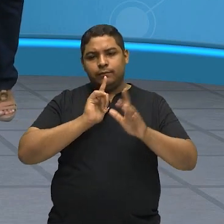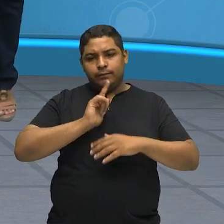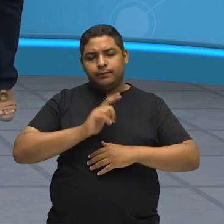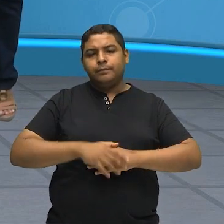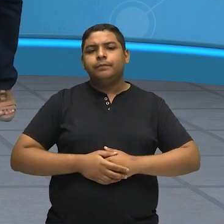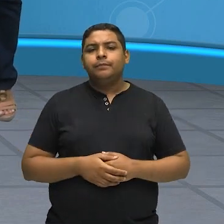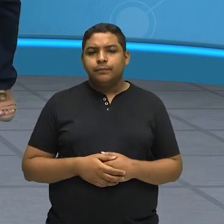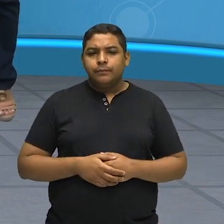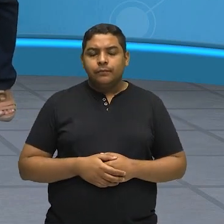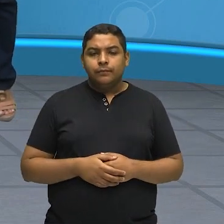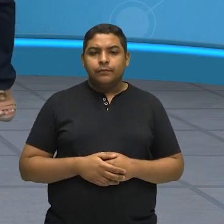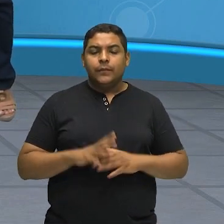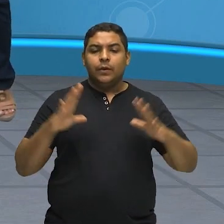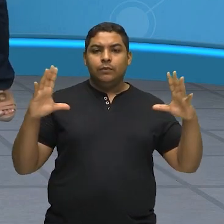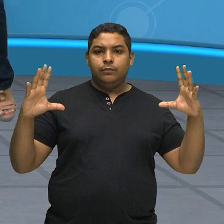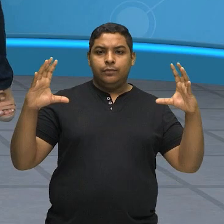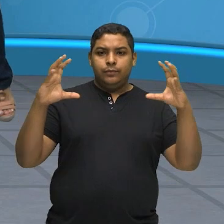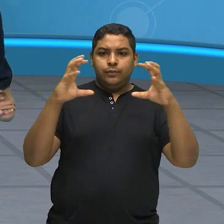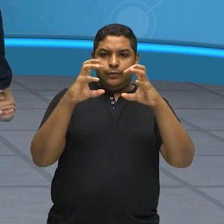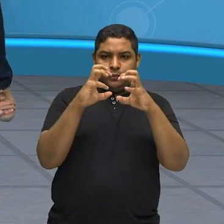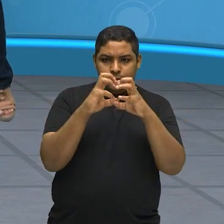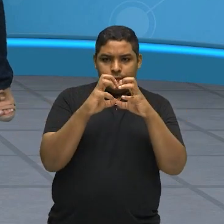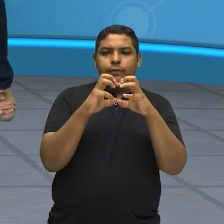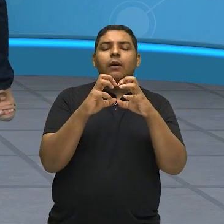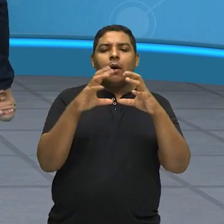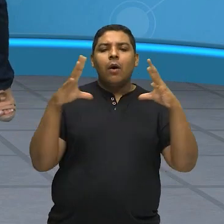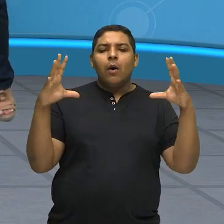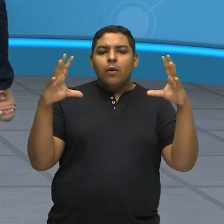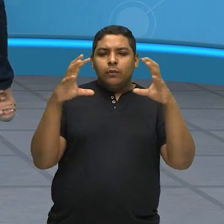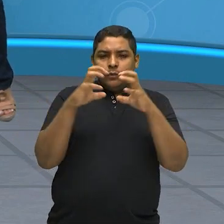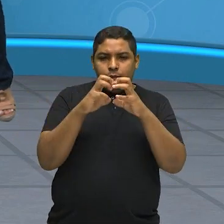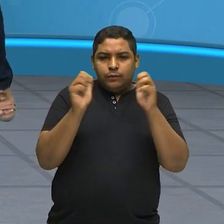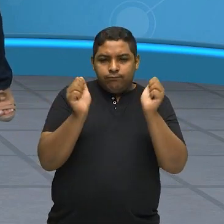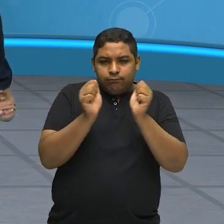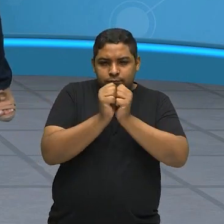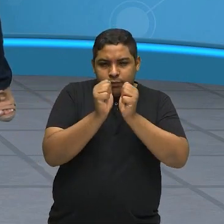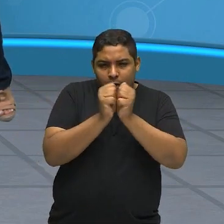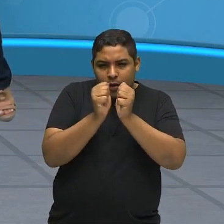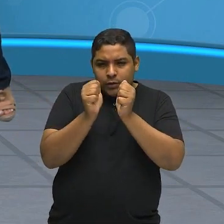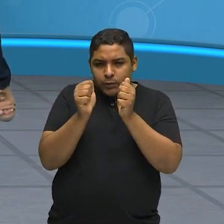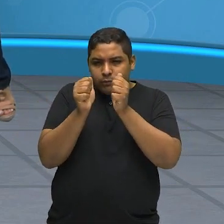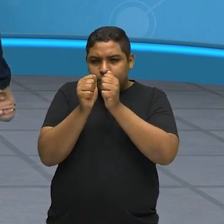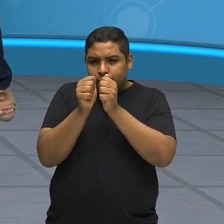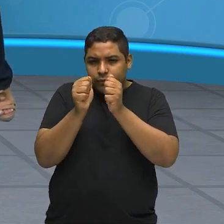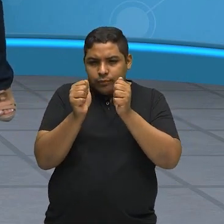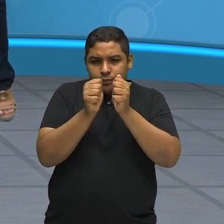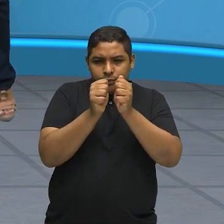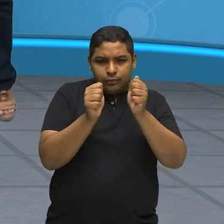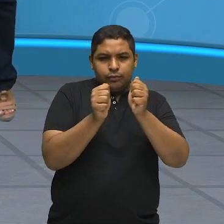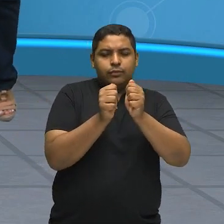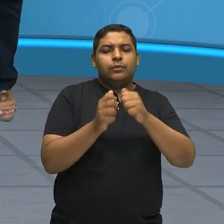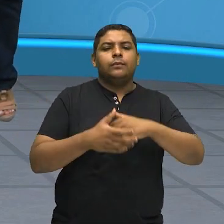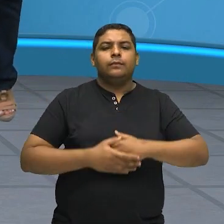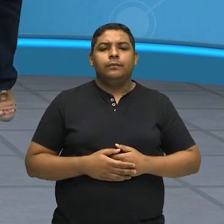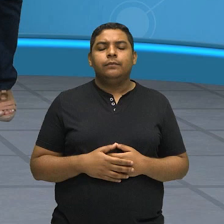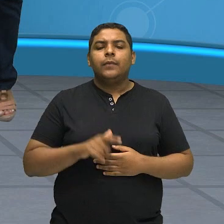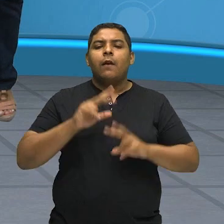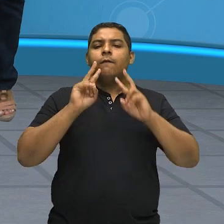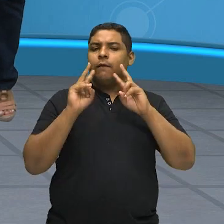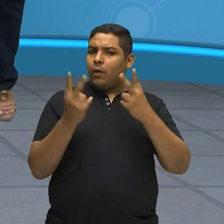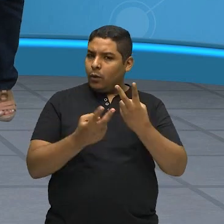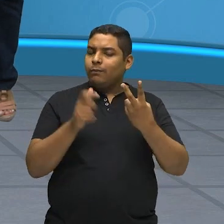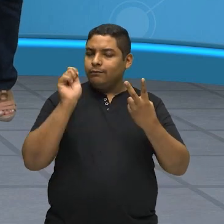as linhas concentradas, como vocês podem ver, está uma próxima da outra, que também pode dar volume, tá?